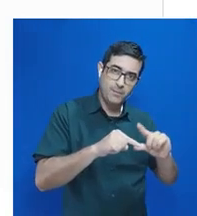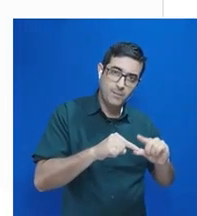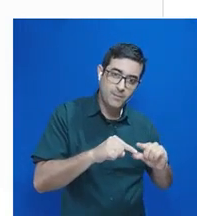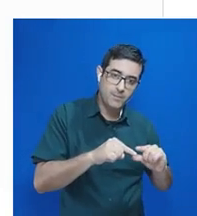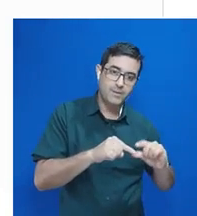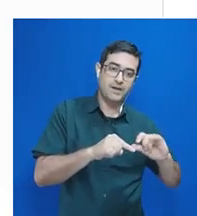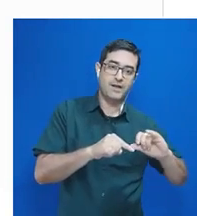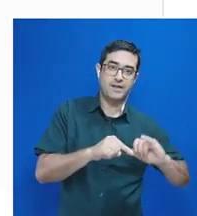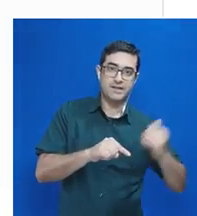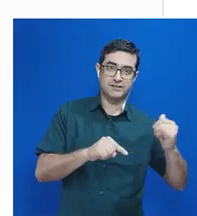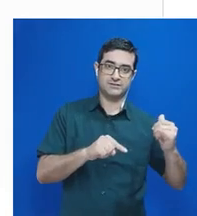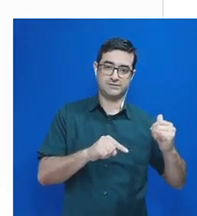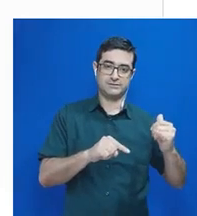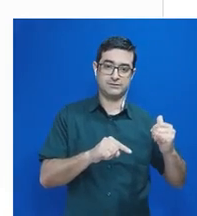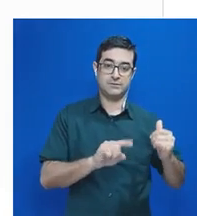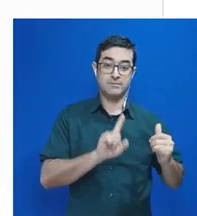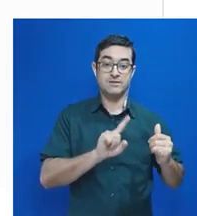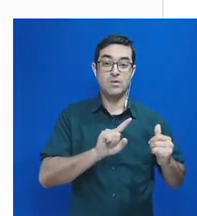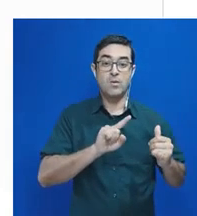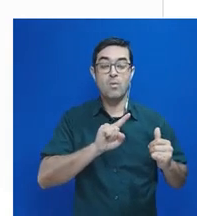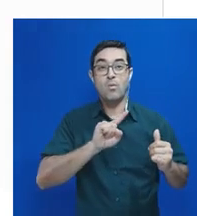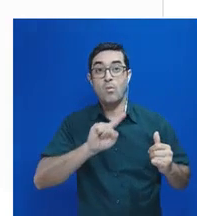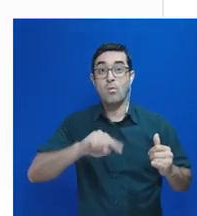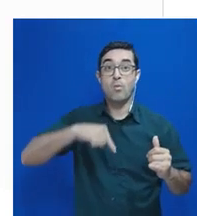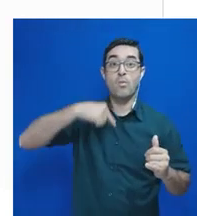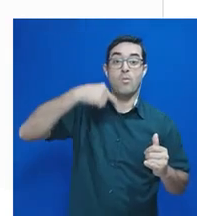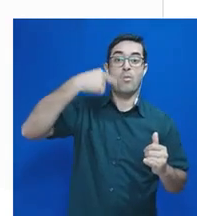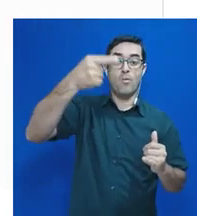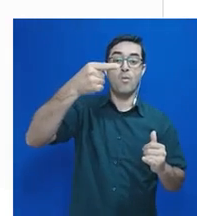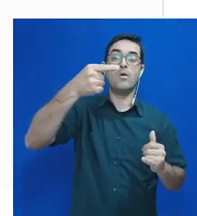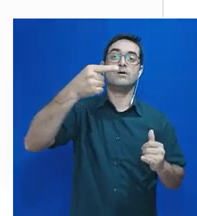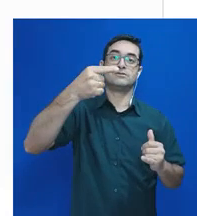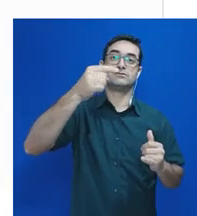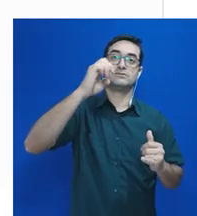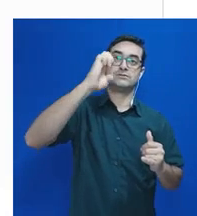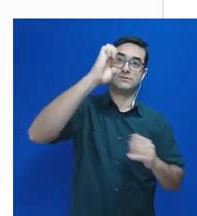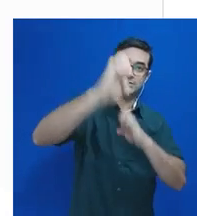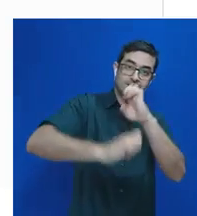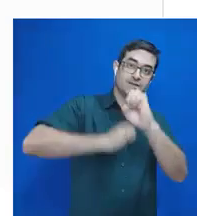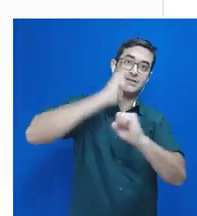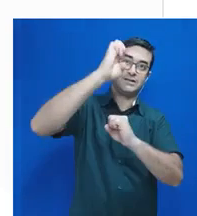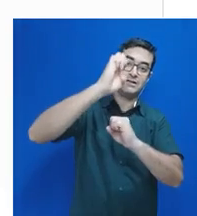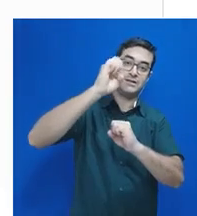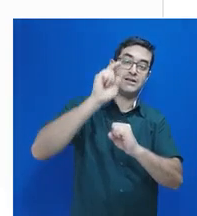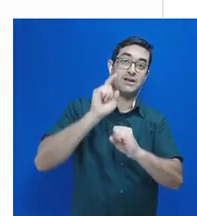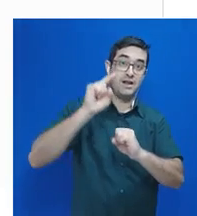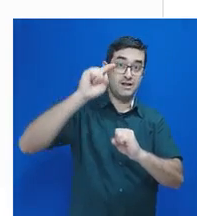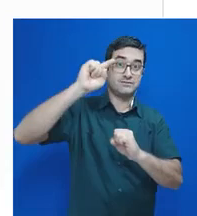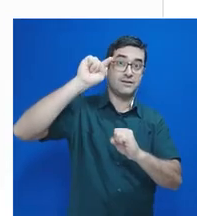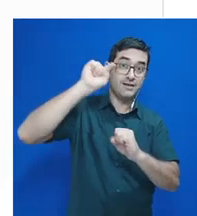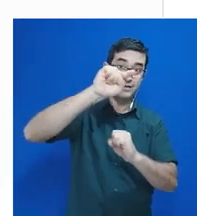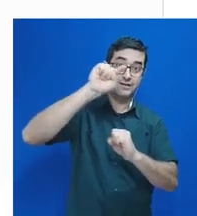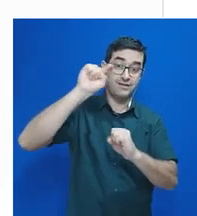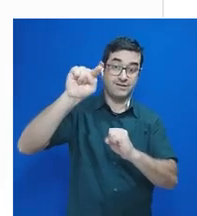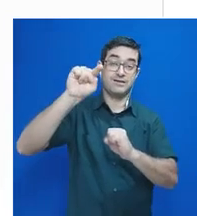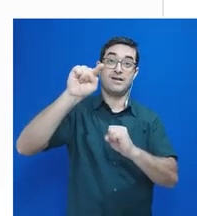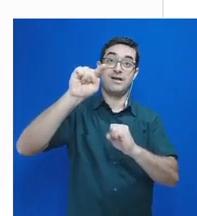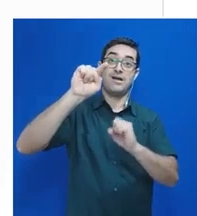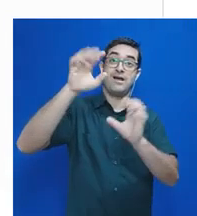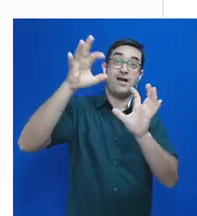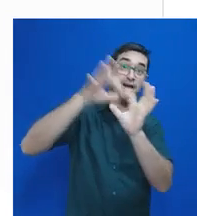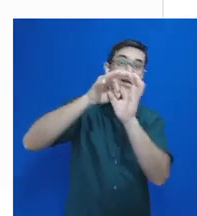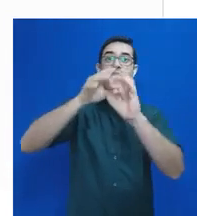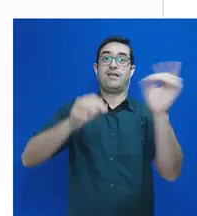tudo tranquilo, estou diminuindo a energia. Mas os outros dois elétrons terá que ir para um orbital que tem característica